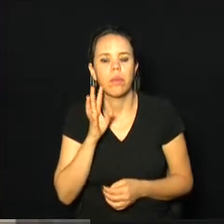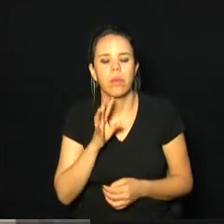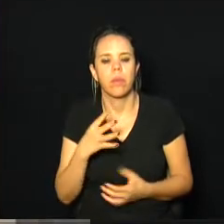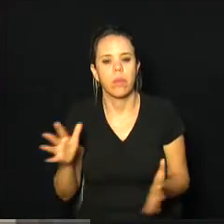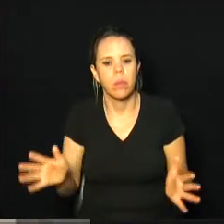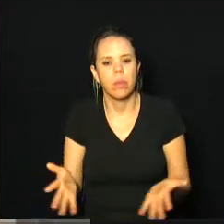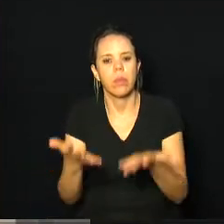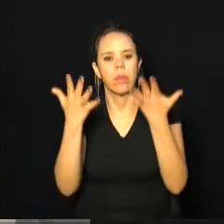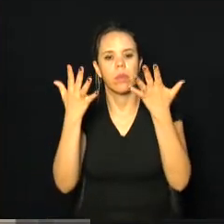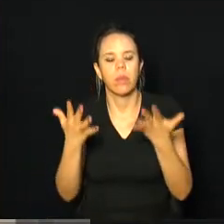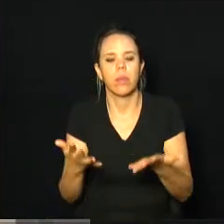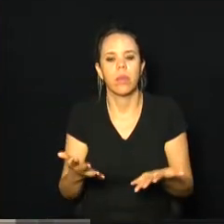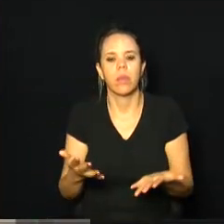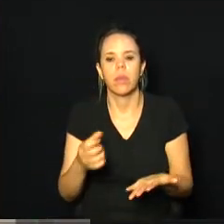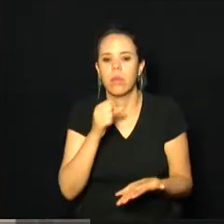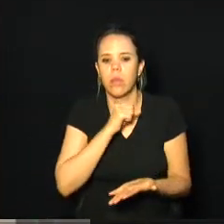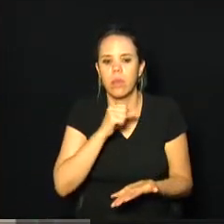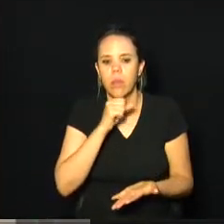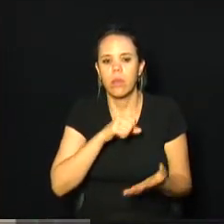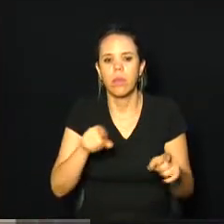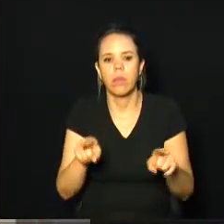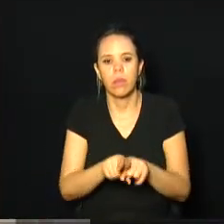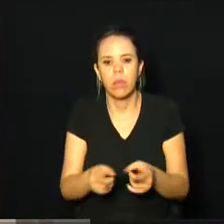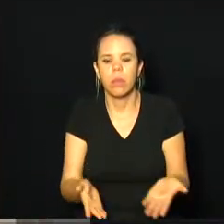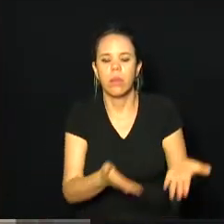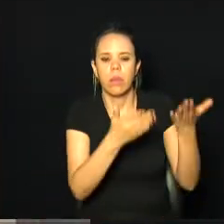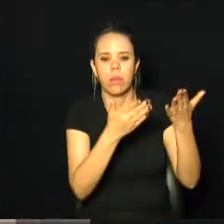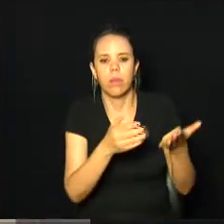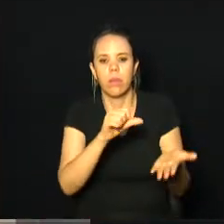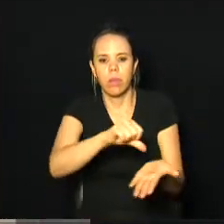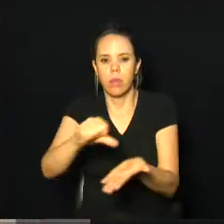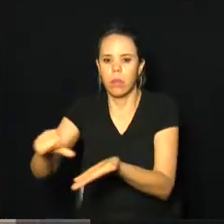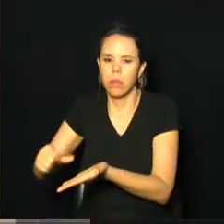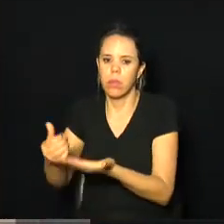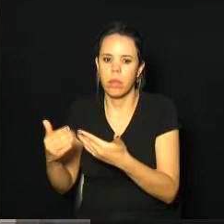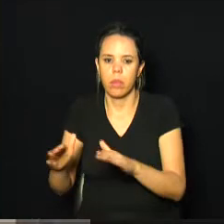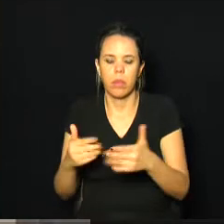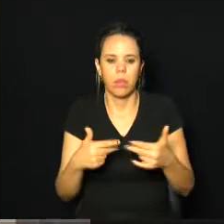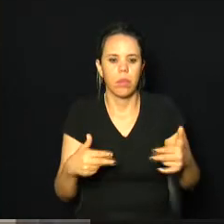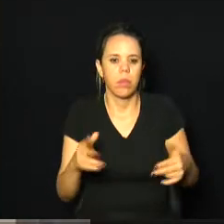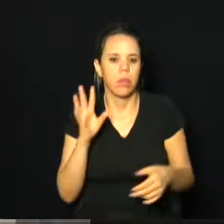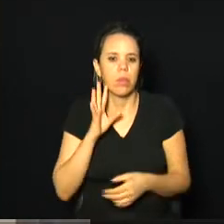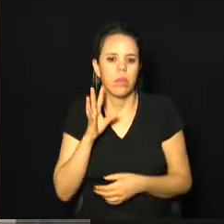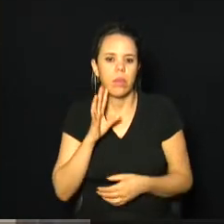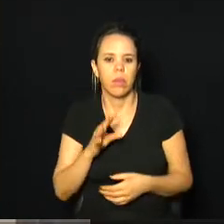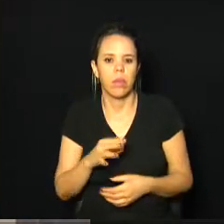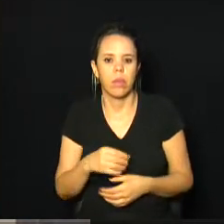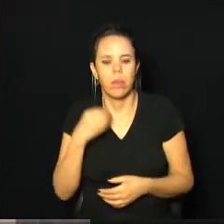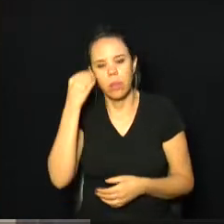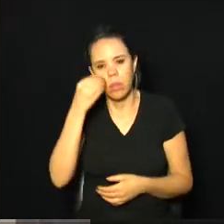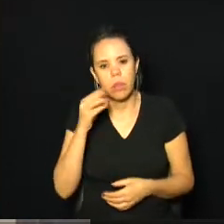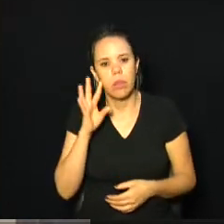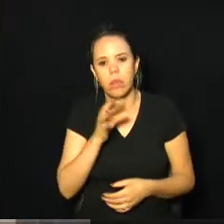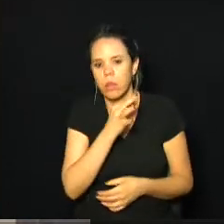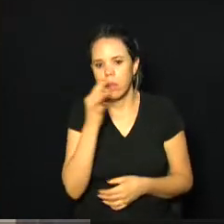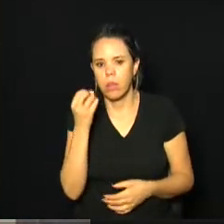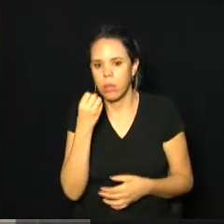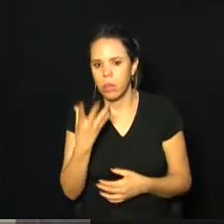incentivou a terceira idade também, e fomos para jogos regionais, jogos abertos, e foi muito legal. Essa experiência bem,